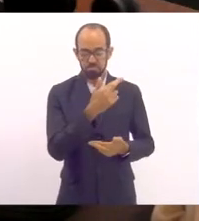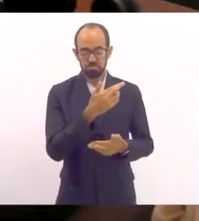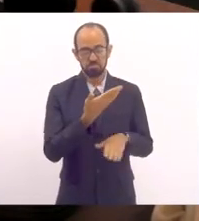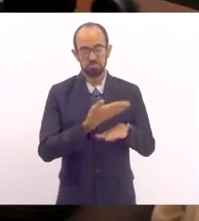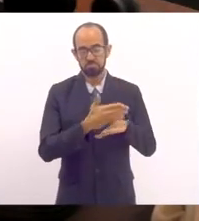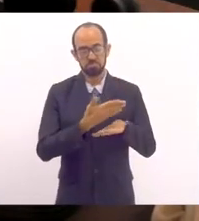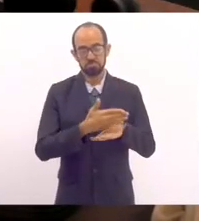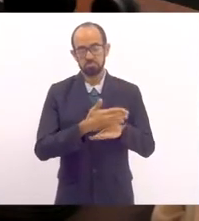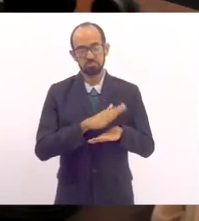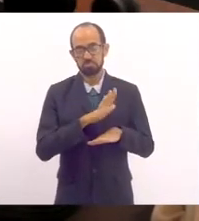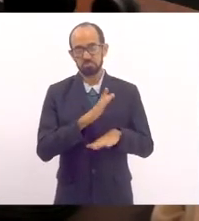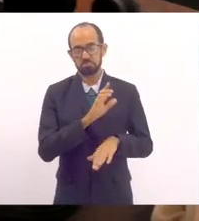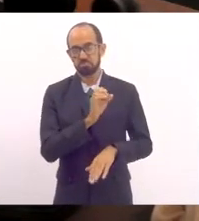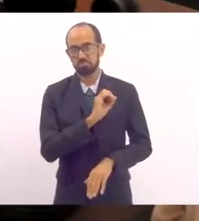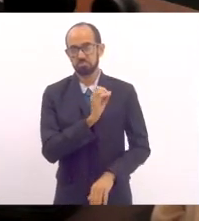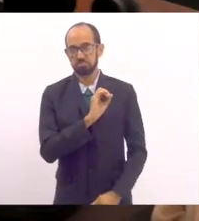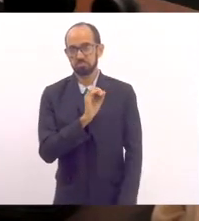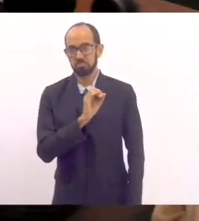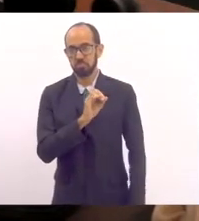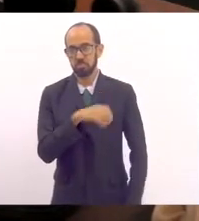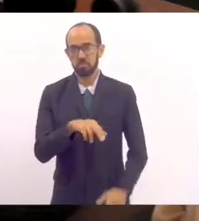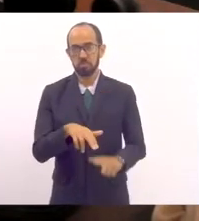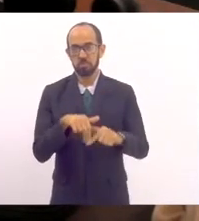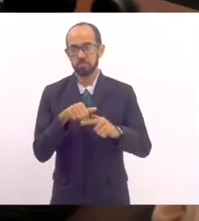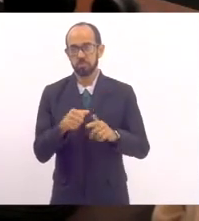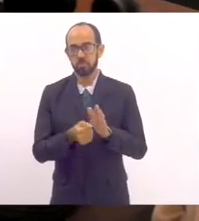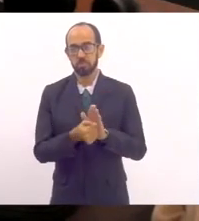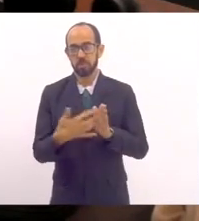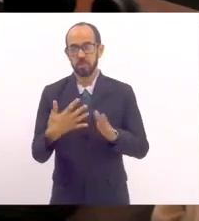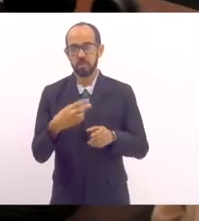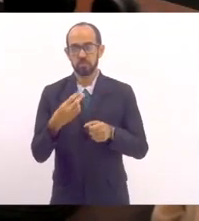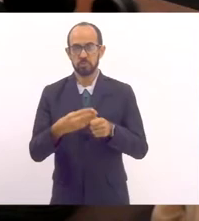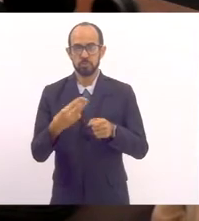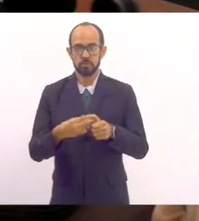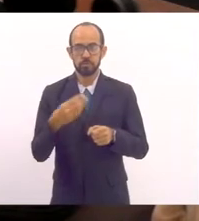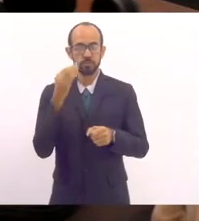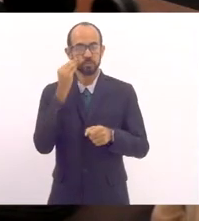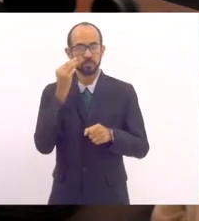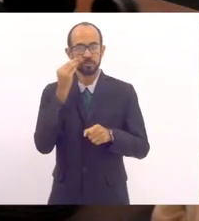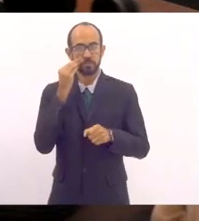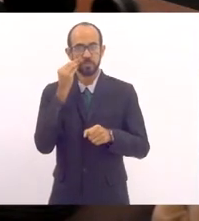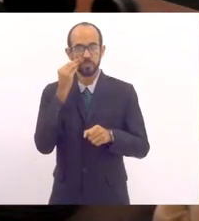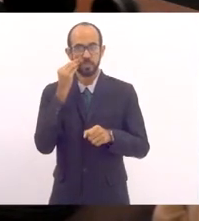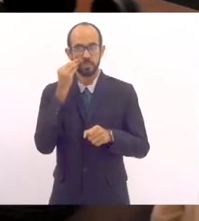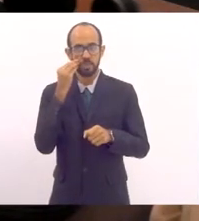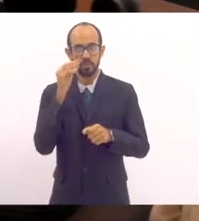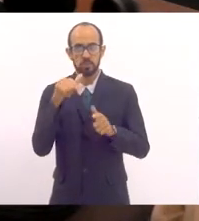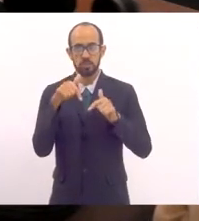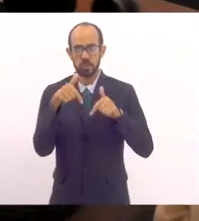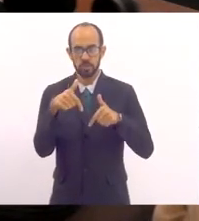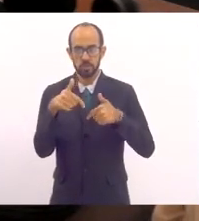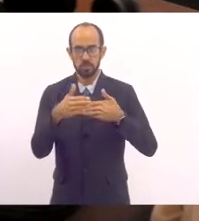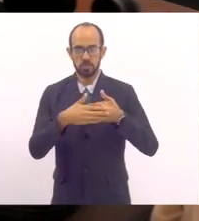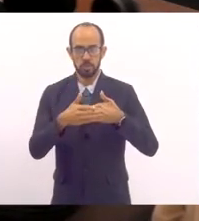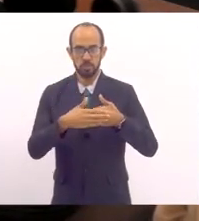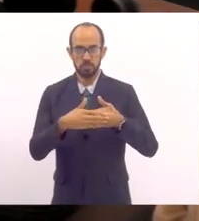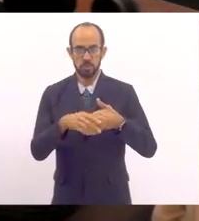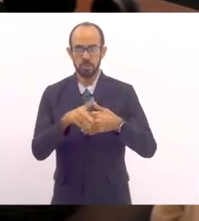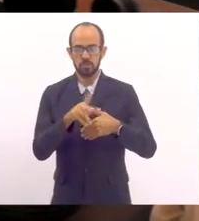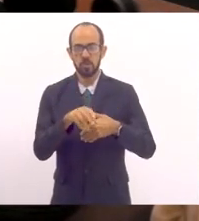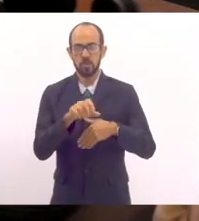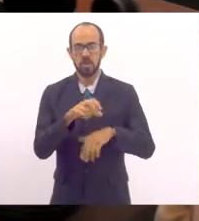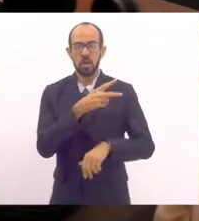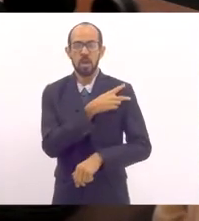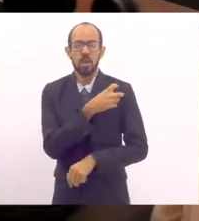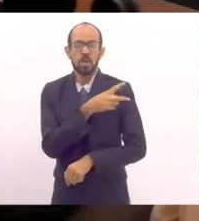cumprida, vários municípios tentam, por conta própria, por iniciativa própria, como o Arraial do Cabo